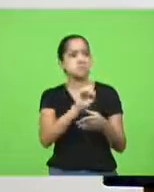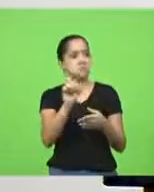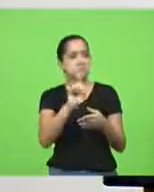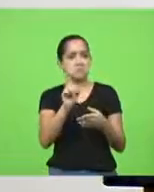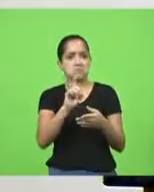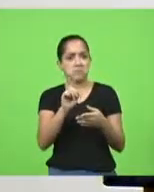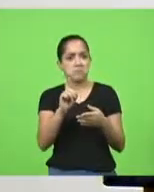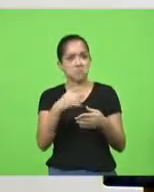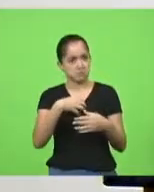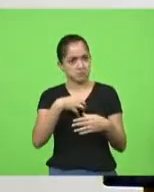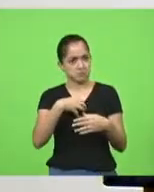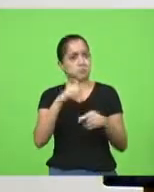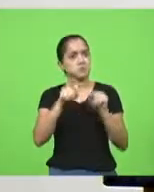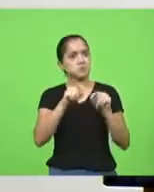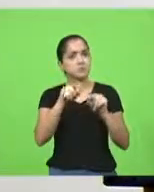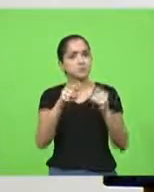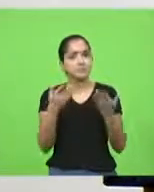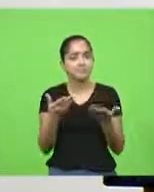algum sintoma?